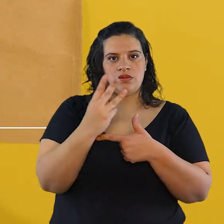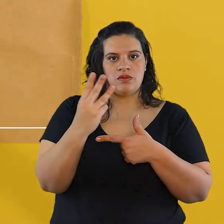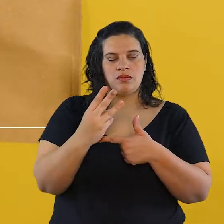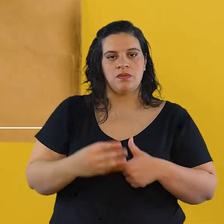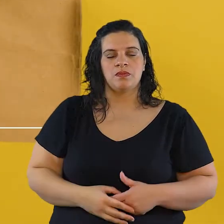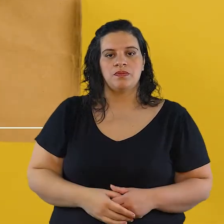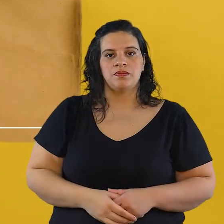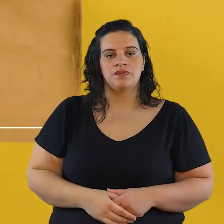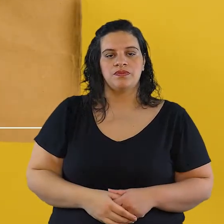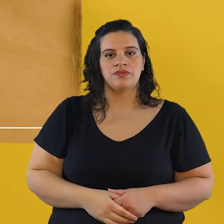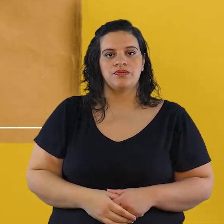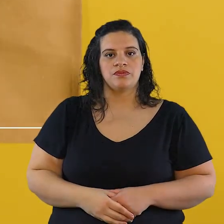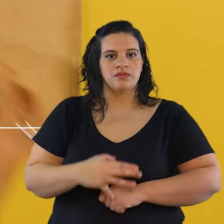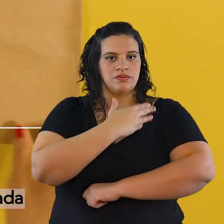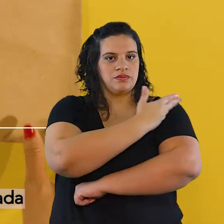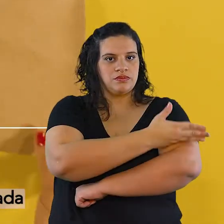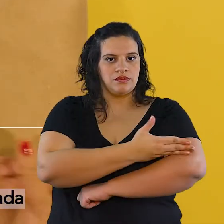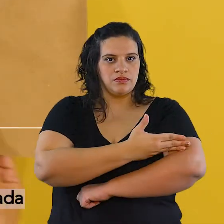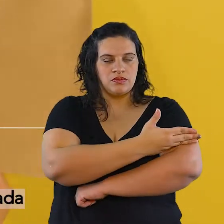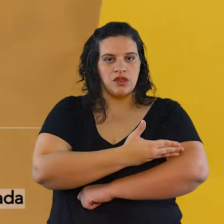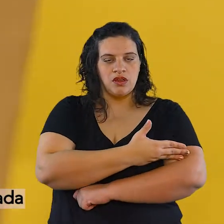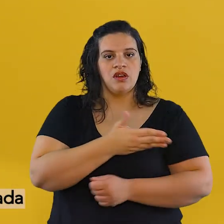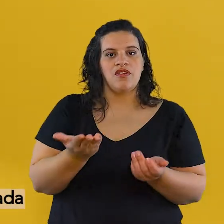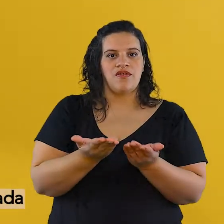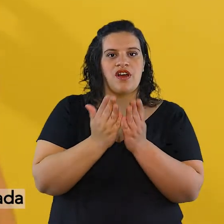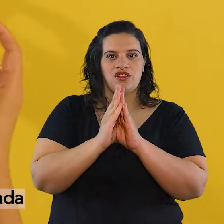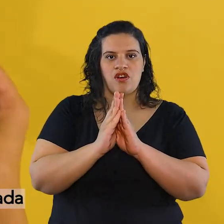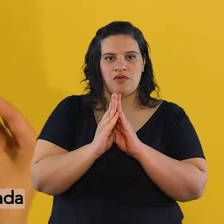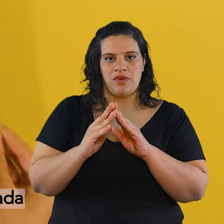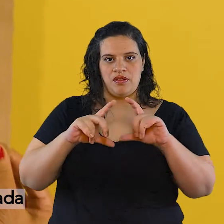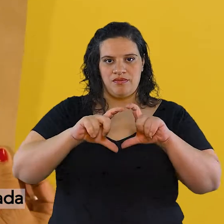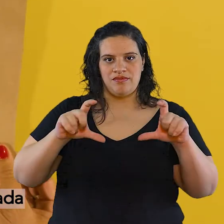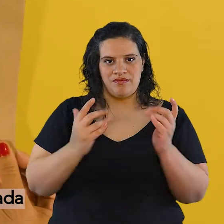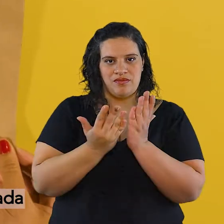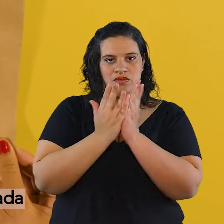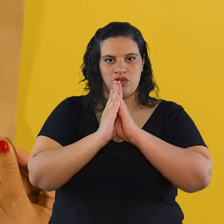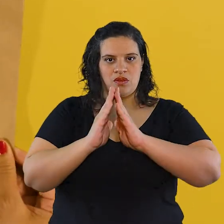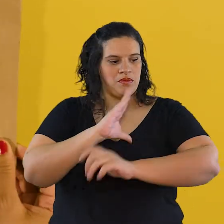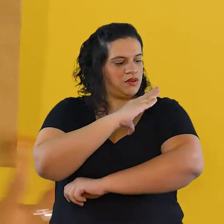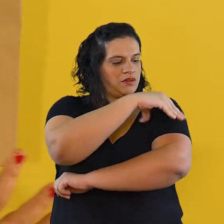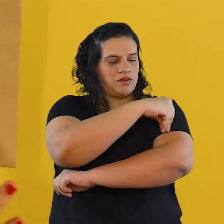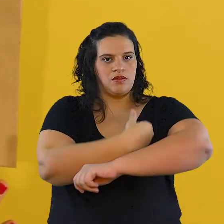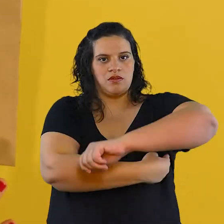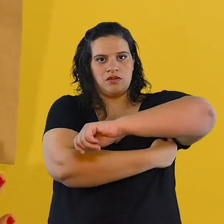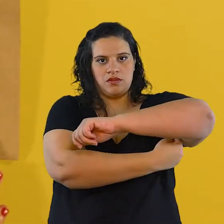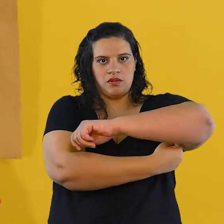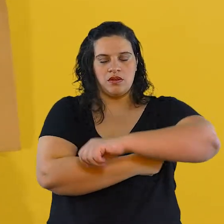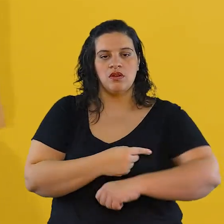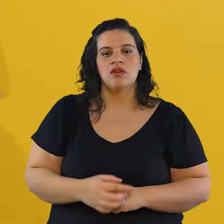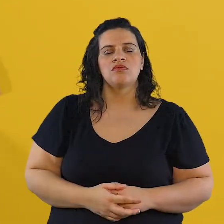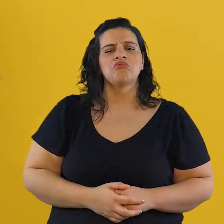e 33 centímetros de largura. Então a manga, ela vai ser feita assim, dobrada.